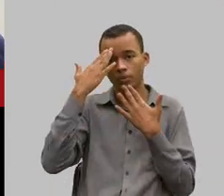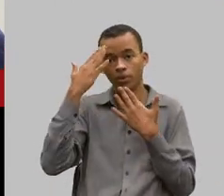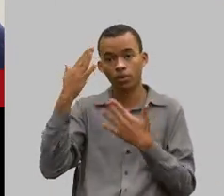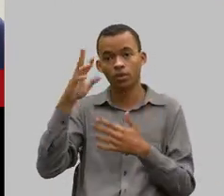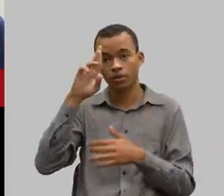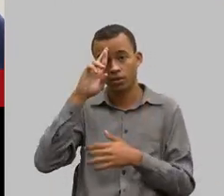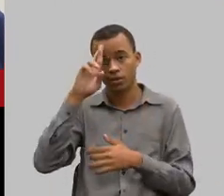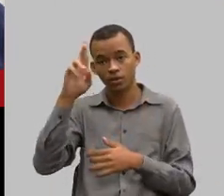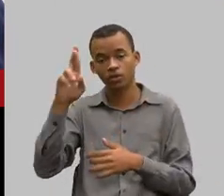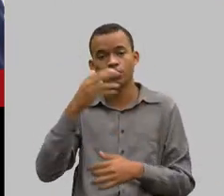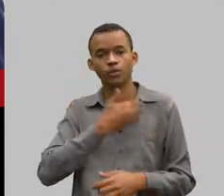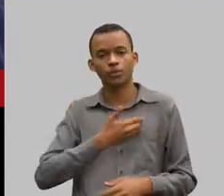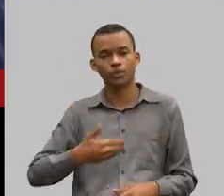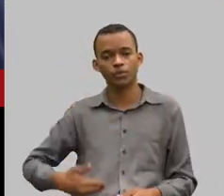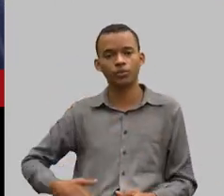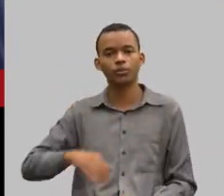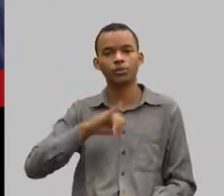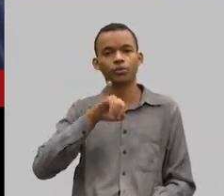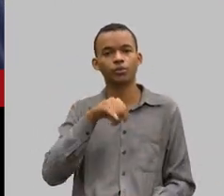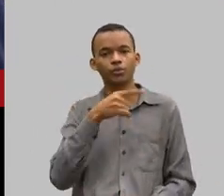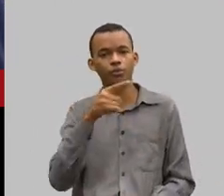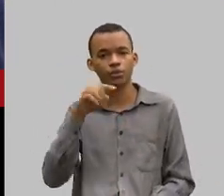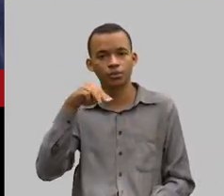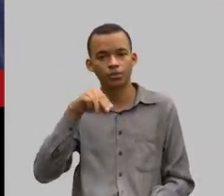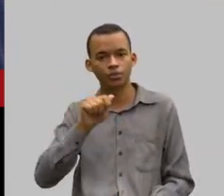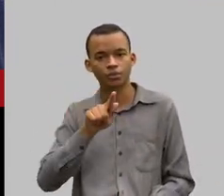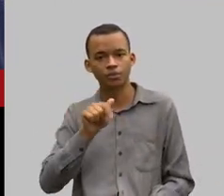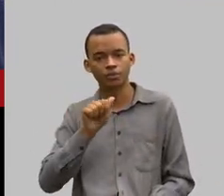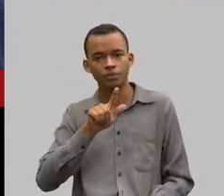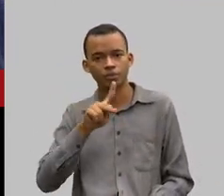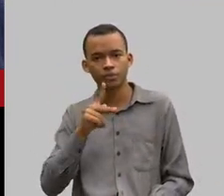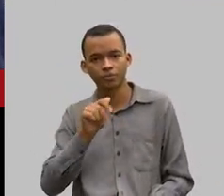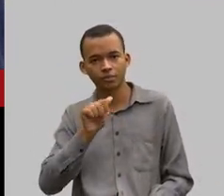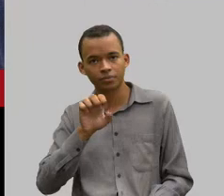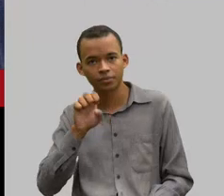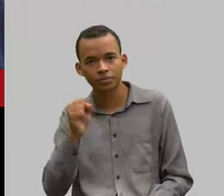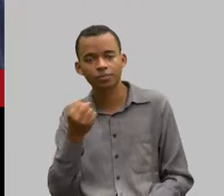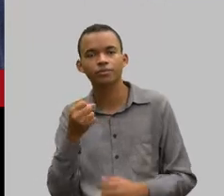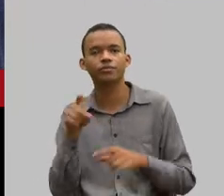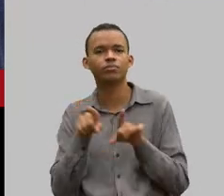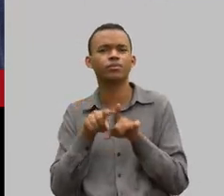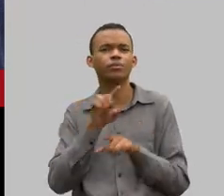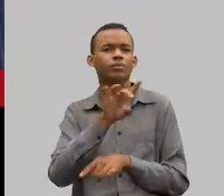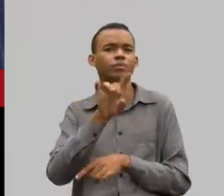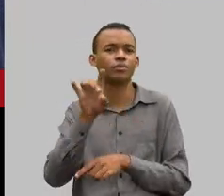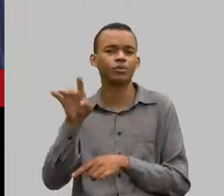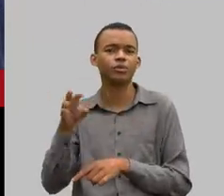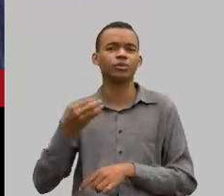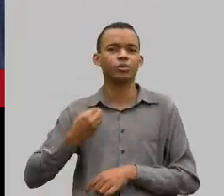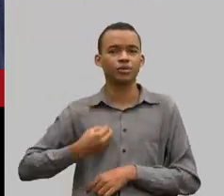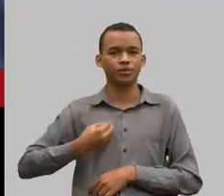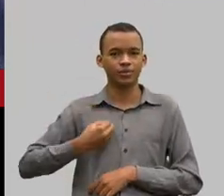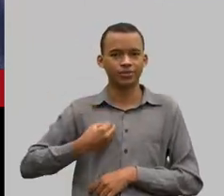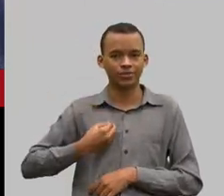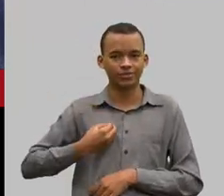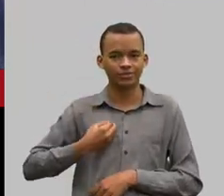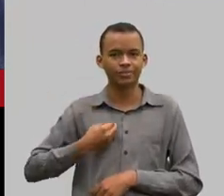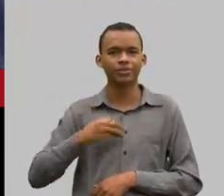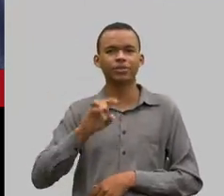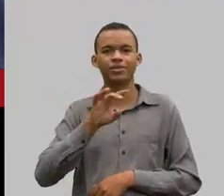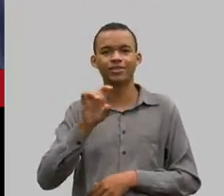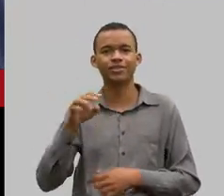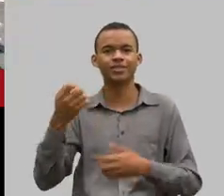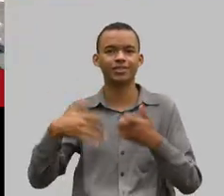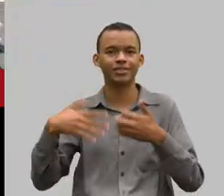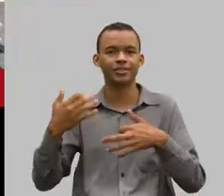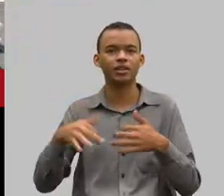João Magalhães também e a cada um dos Senhores Antônio Carlos arantos que que ficaram aqui o tempo inteiro acho que é preciso mencionar cada